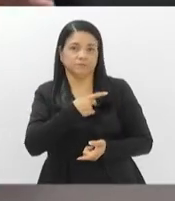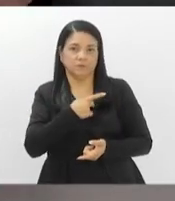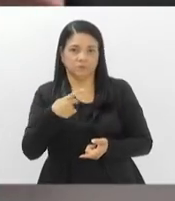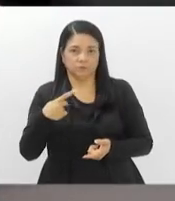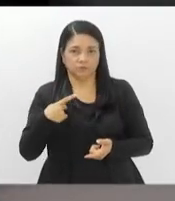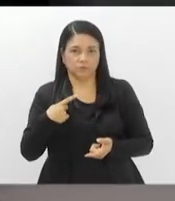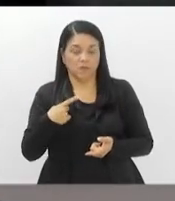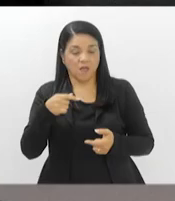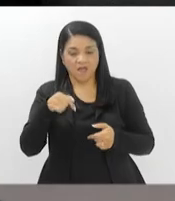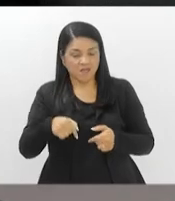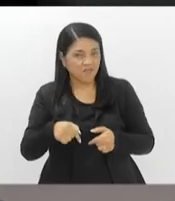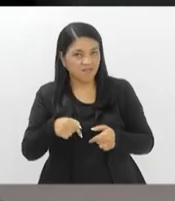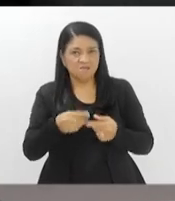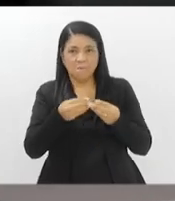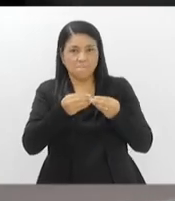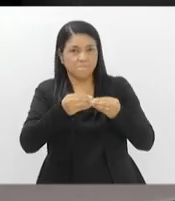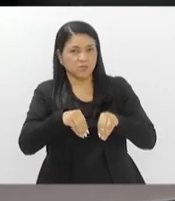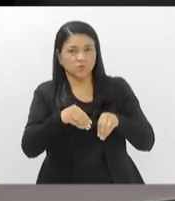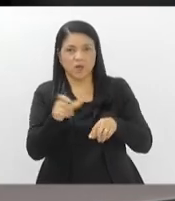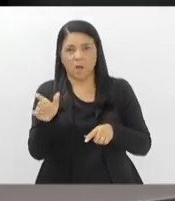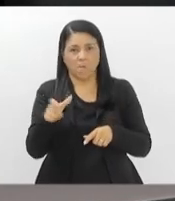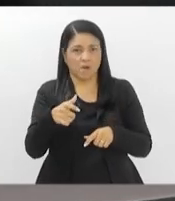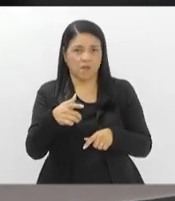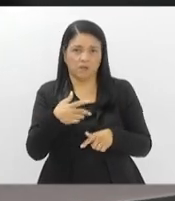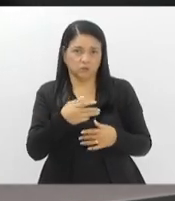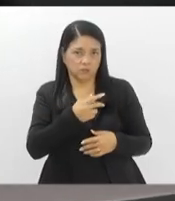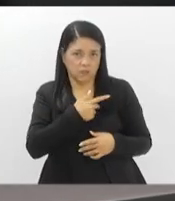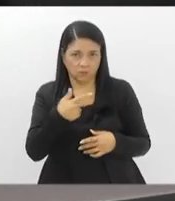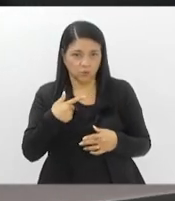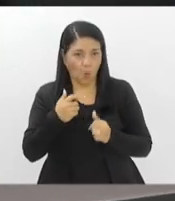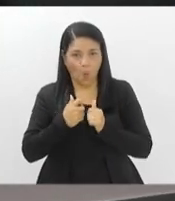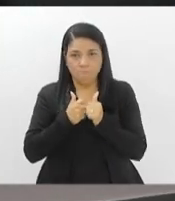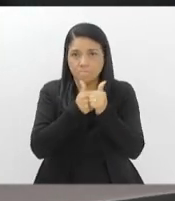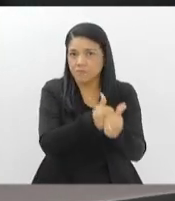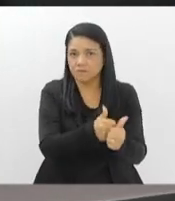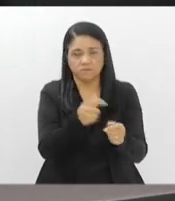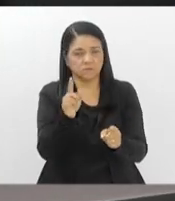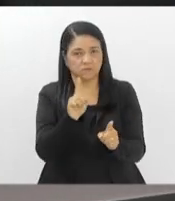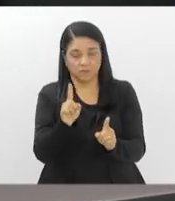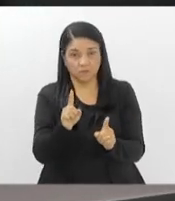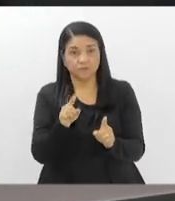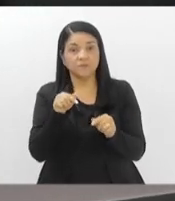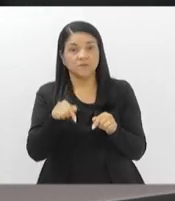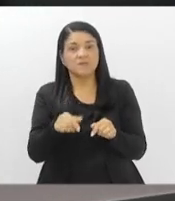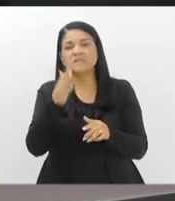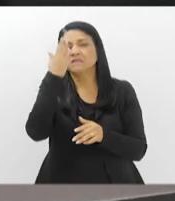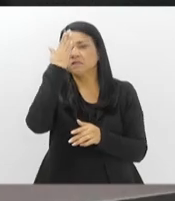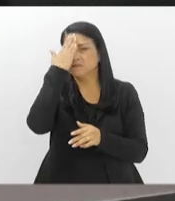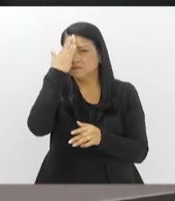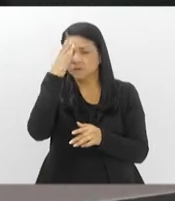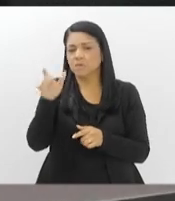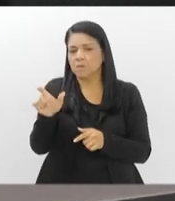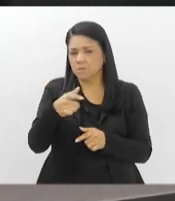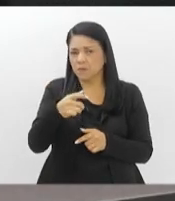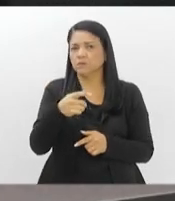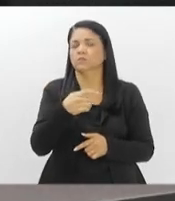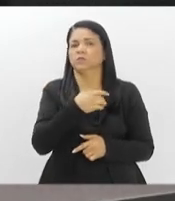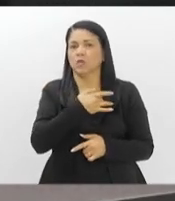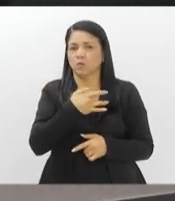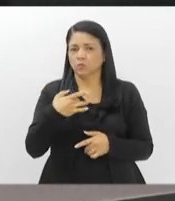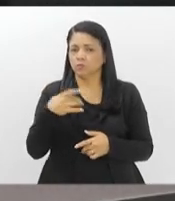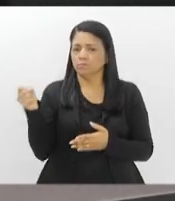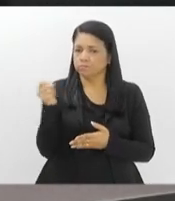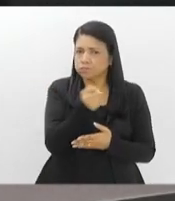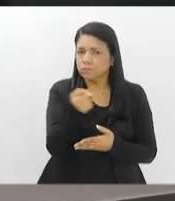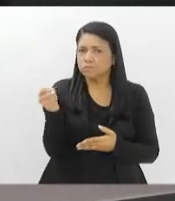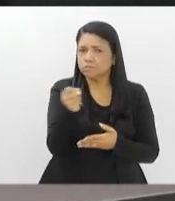aqui para prejudicar plano para perseguir para fazer um caças bruxas e principalmente porque sabemos também que o plano de saúde gera emprego a gente quer em bom